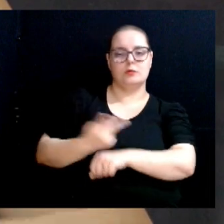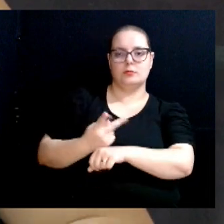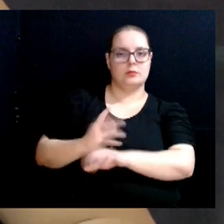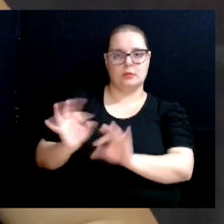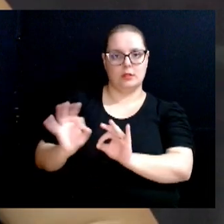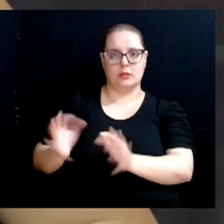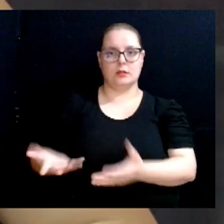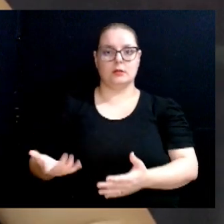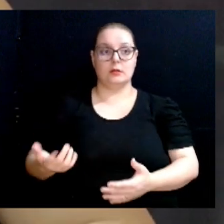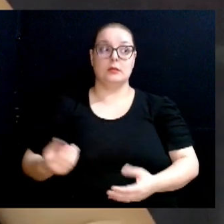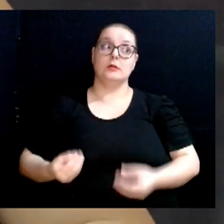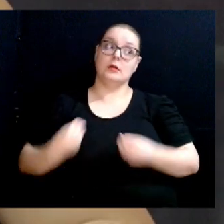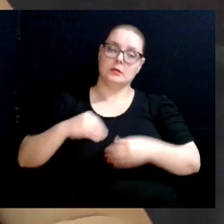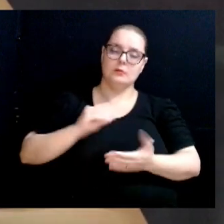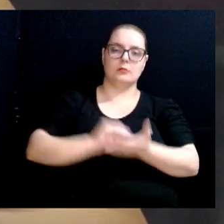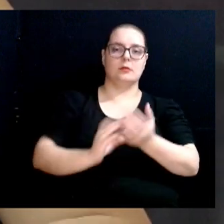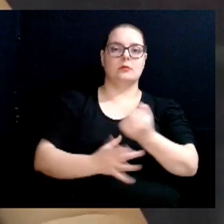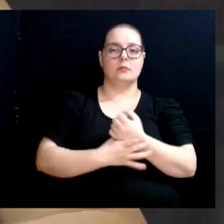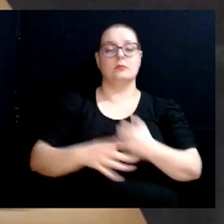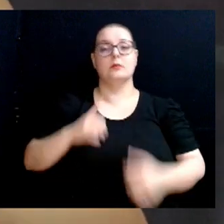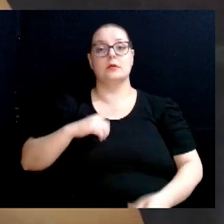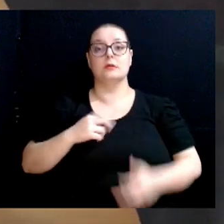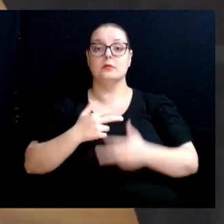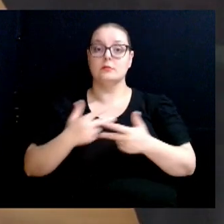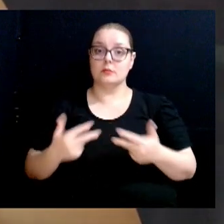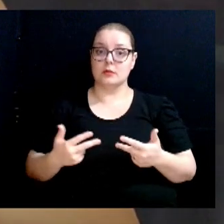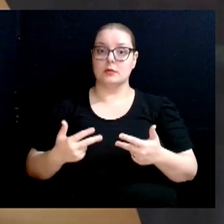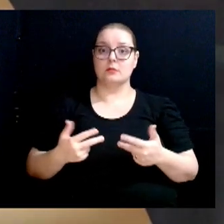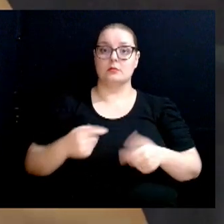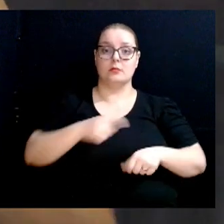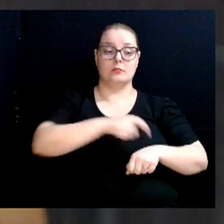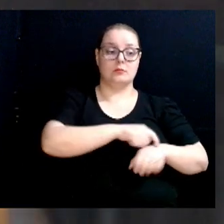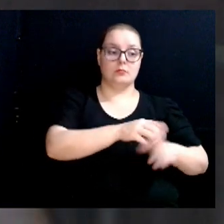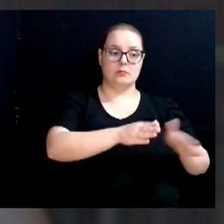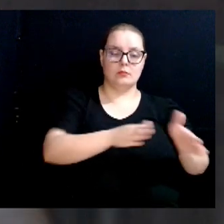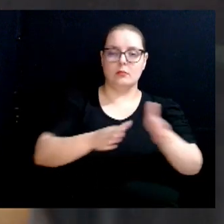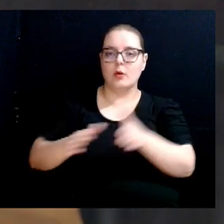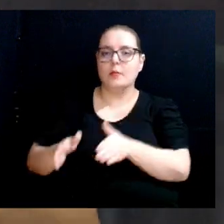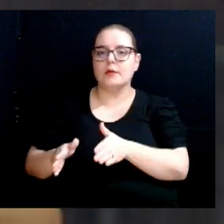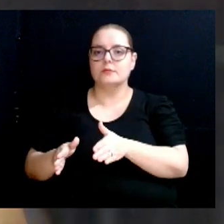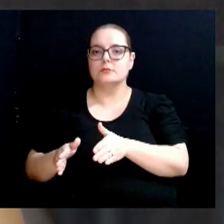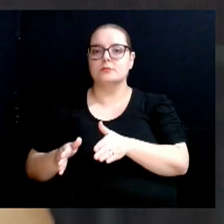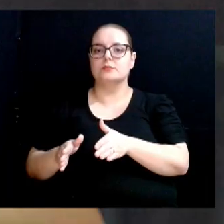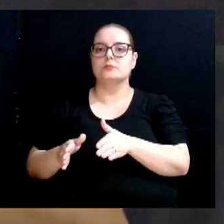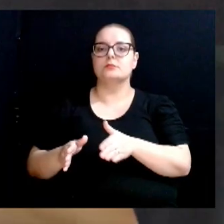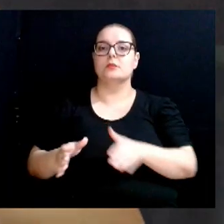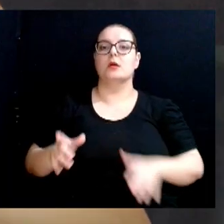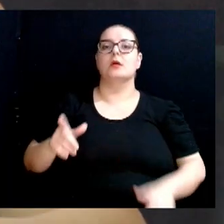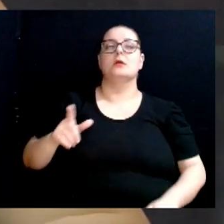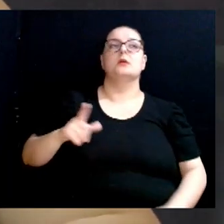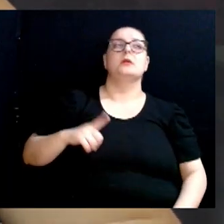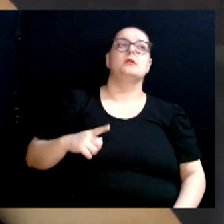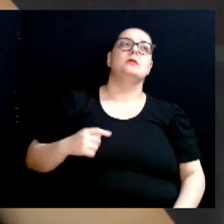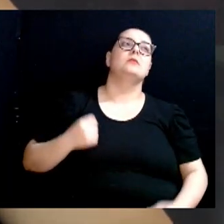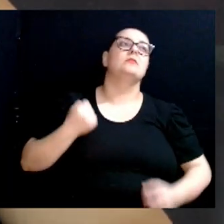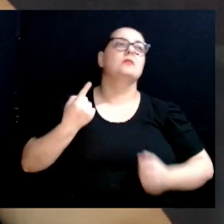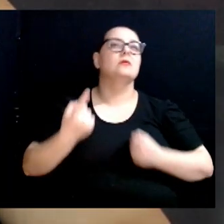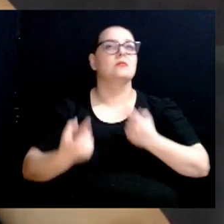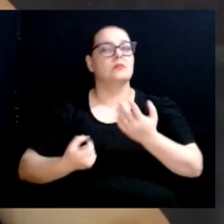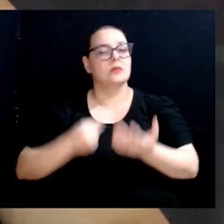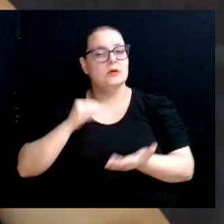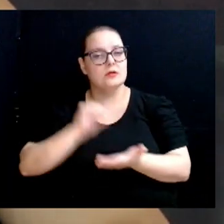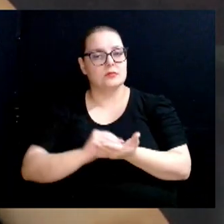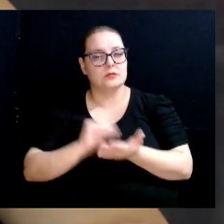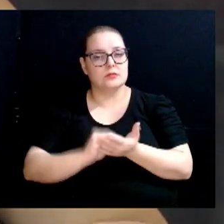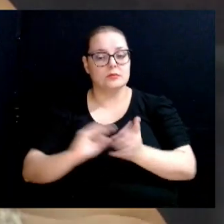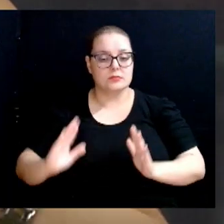Mas existe uma questão de momentos. Às vezes, houve algumas ausências diante de uma investida, e